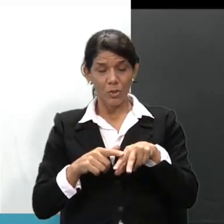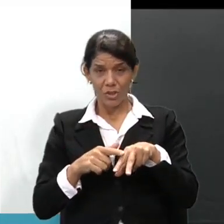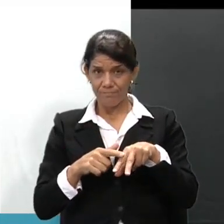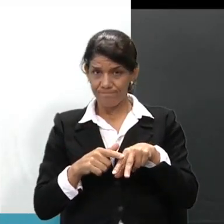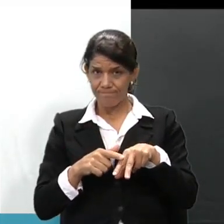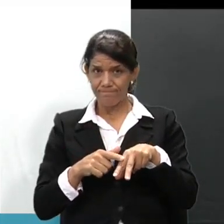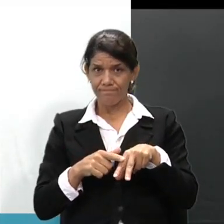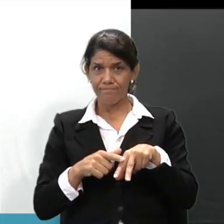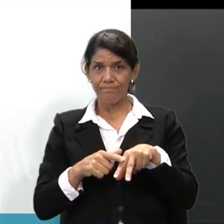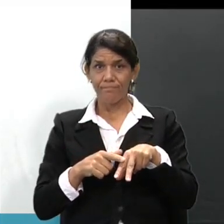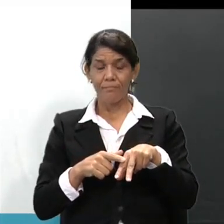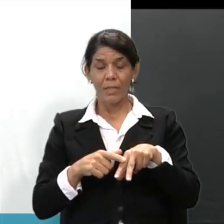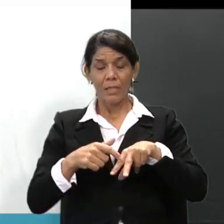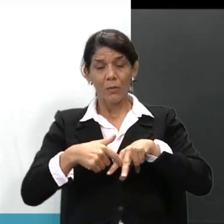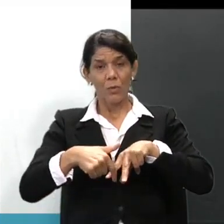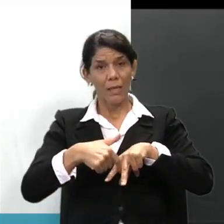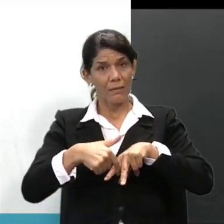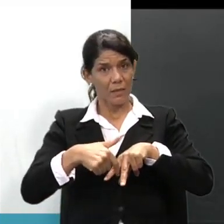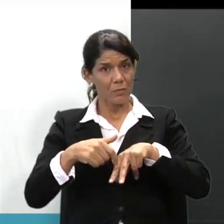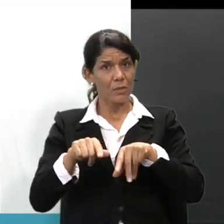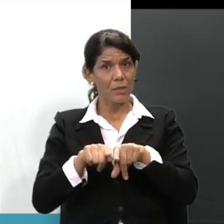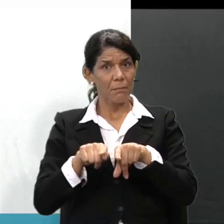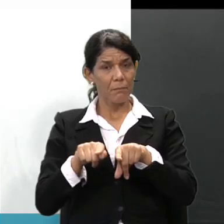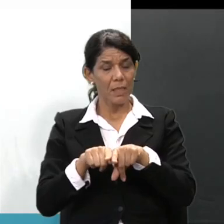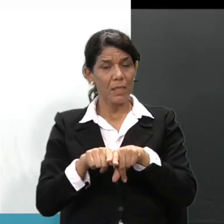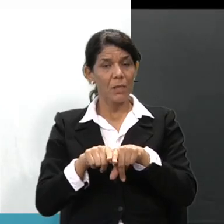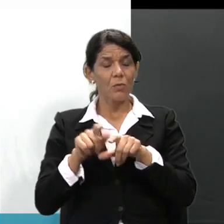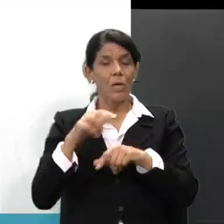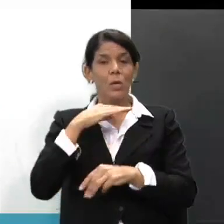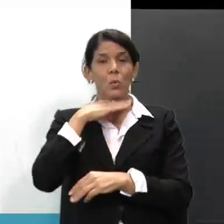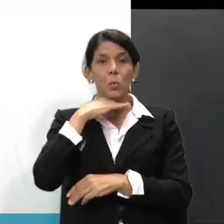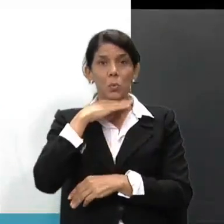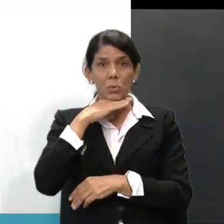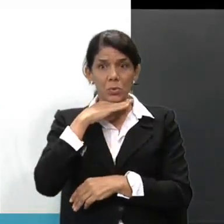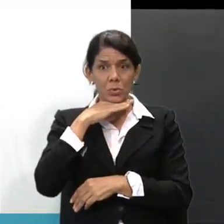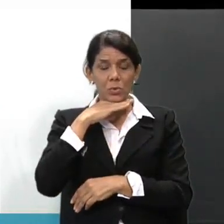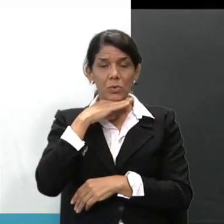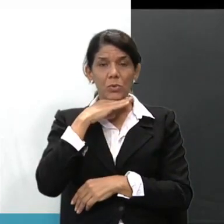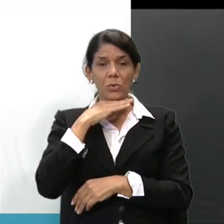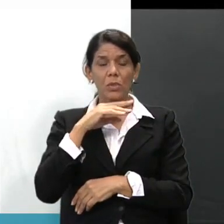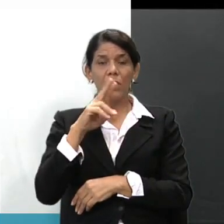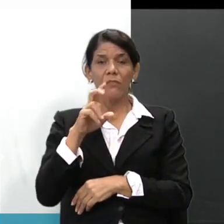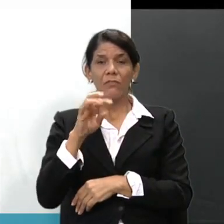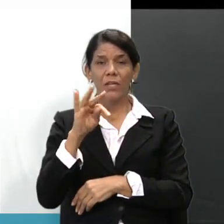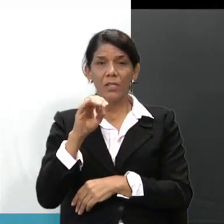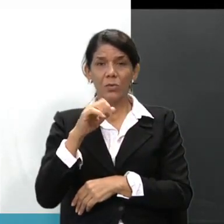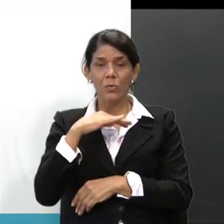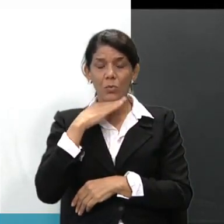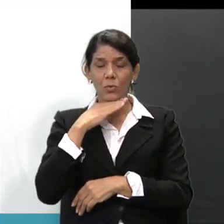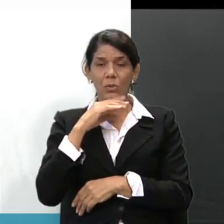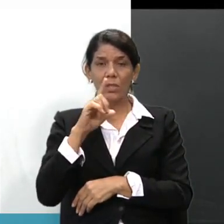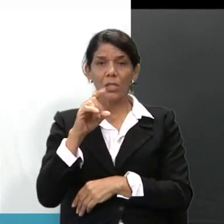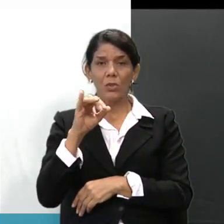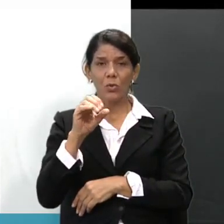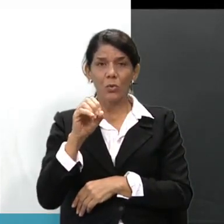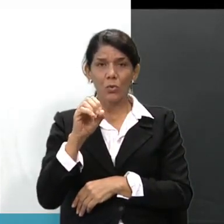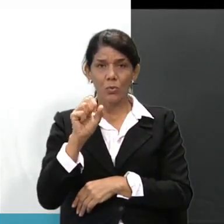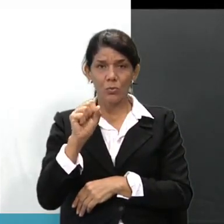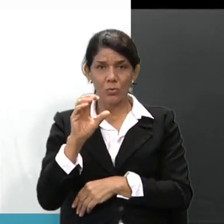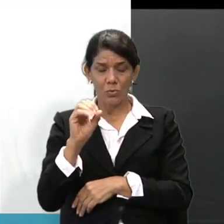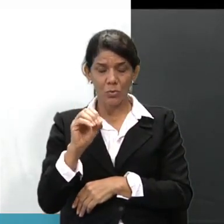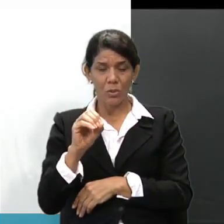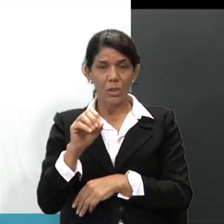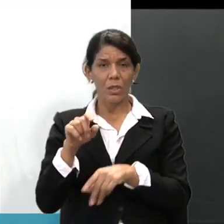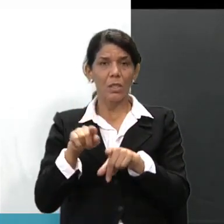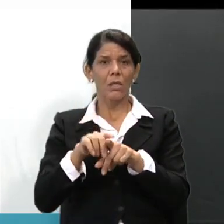músculo anterolateral da coxa, região glútea, ventroglútea, dorsoglútea